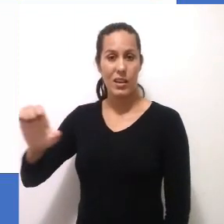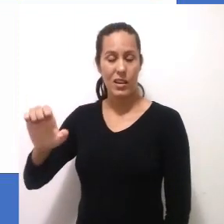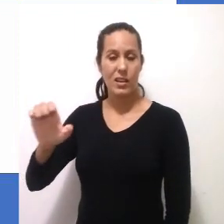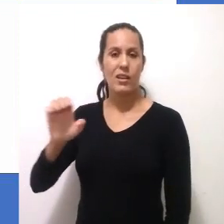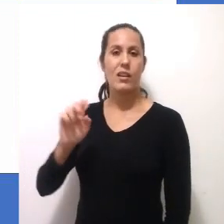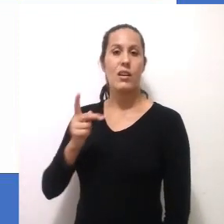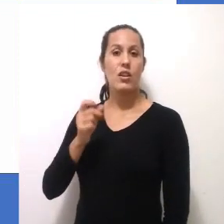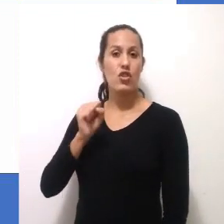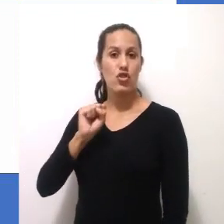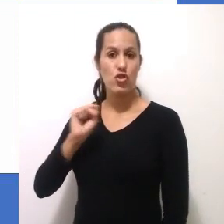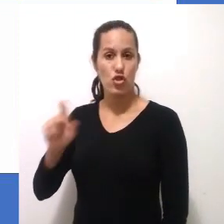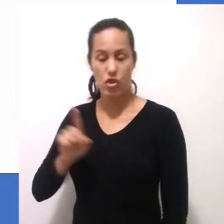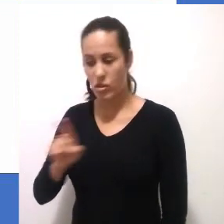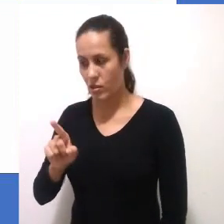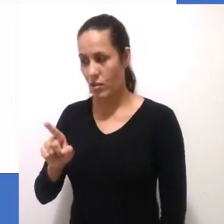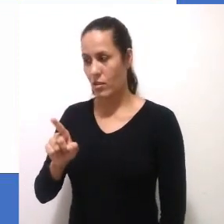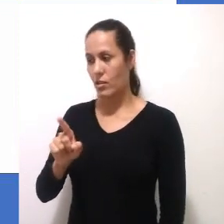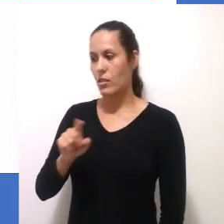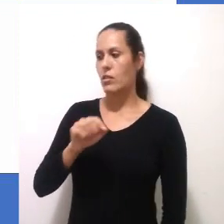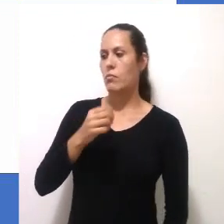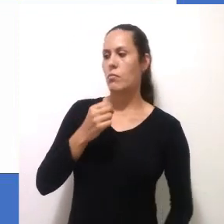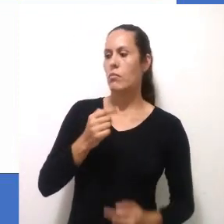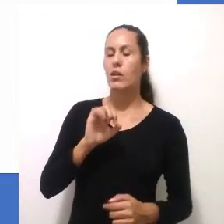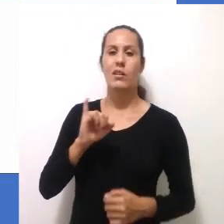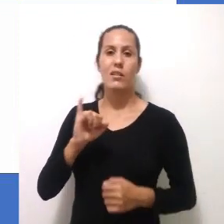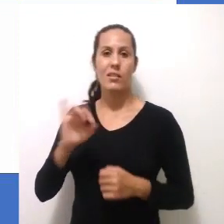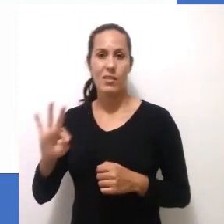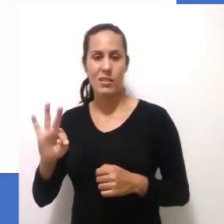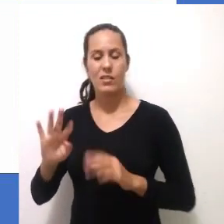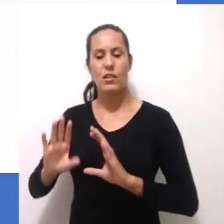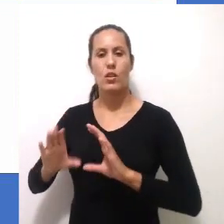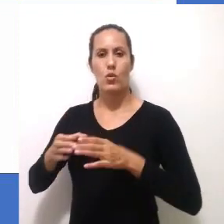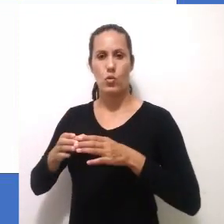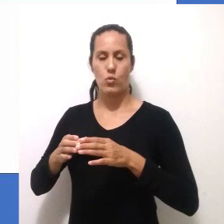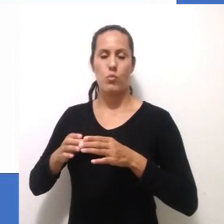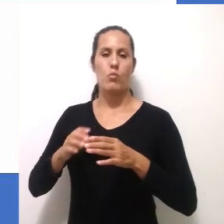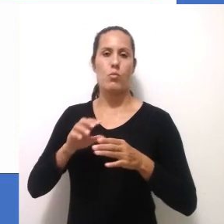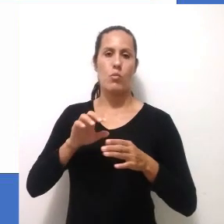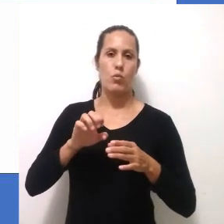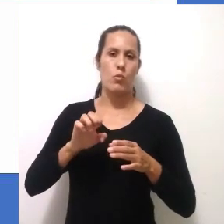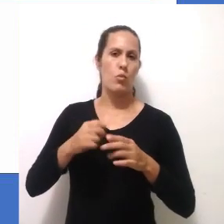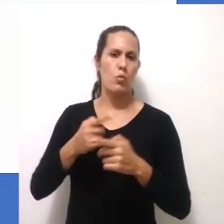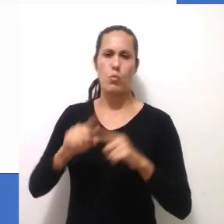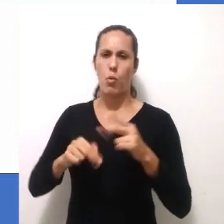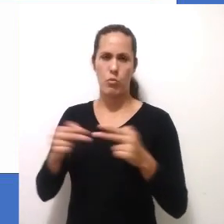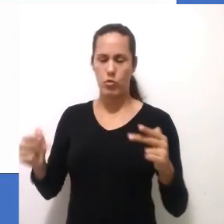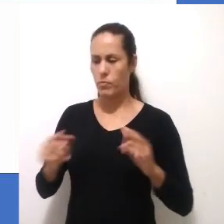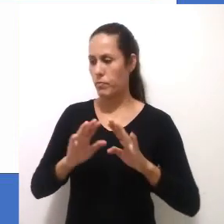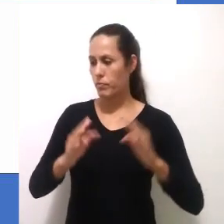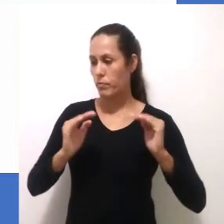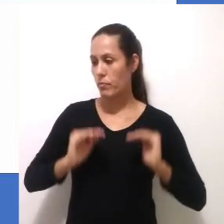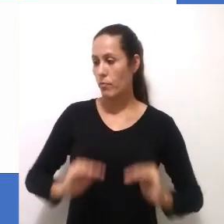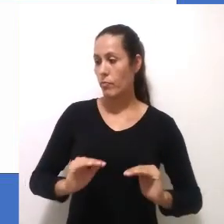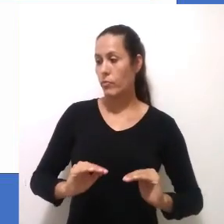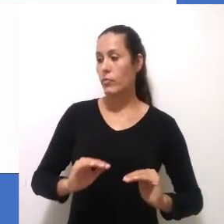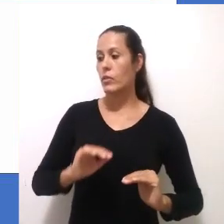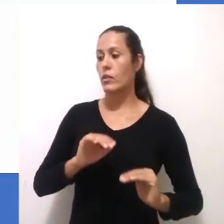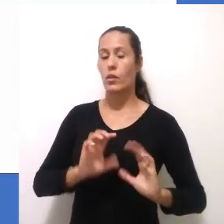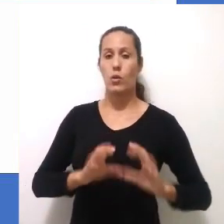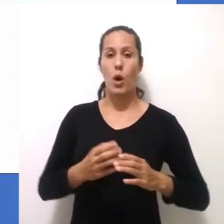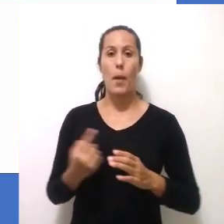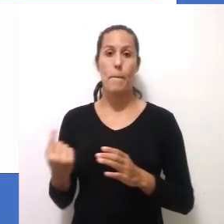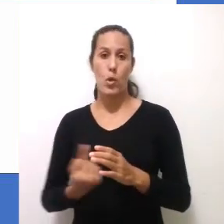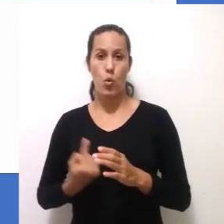e it para coisas, animais e objetos. No grupo do plural, a gente tem o we, que quer dizer